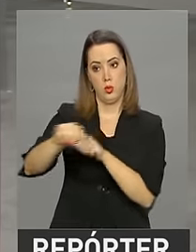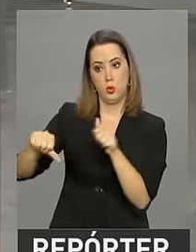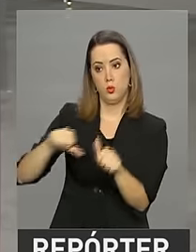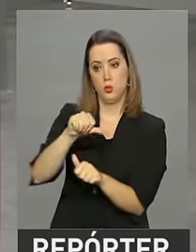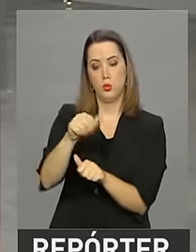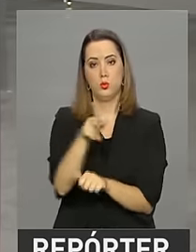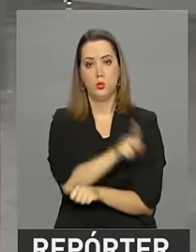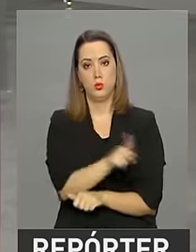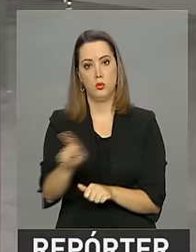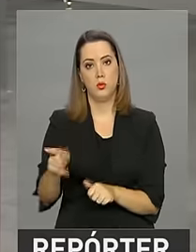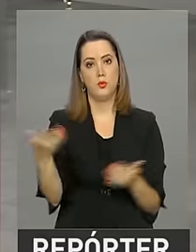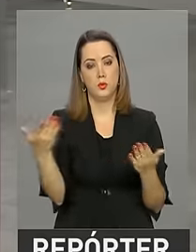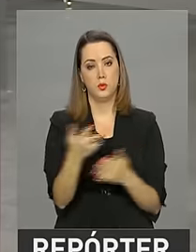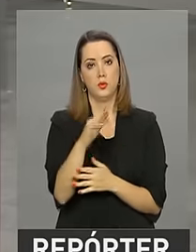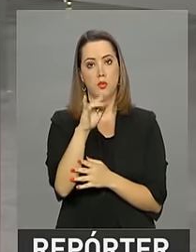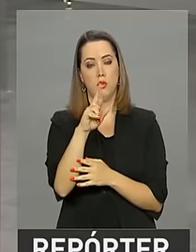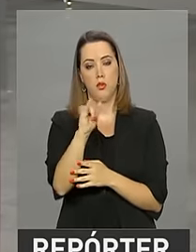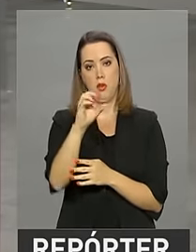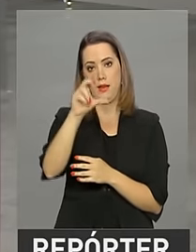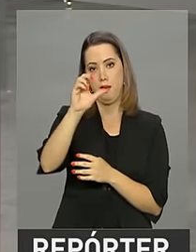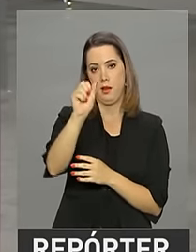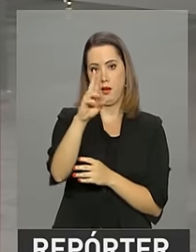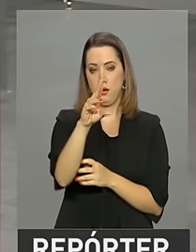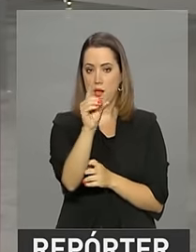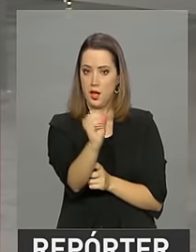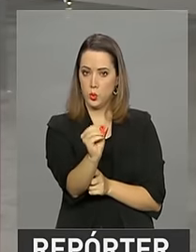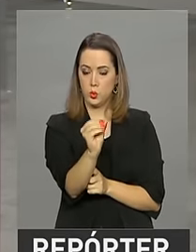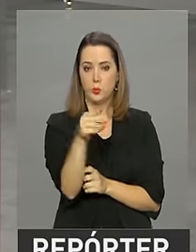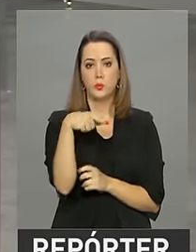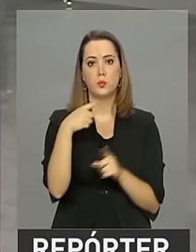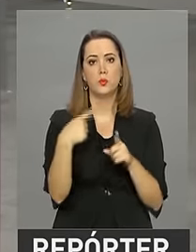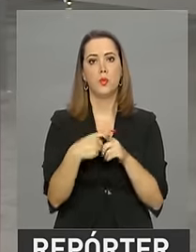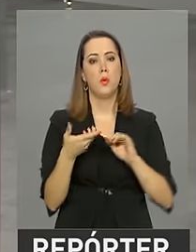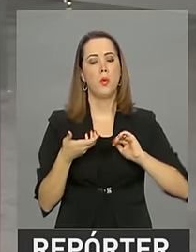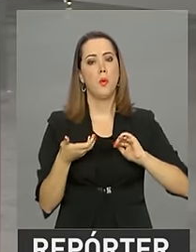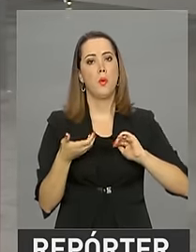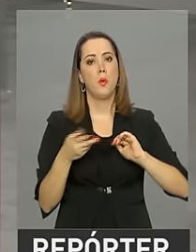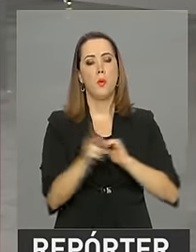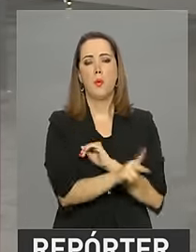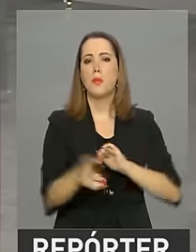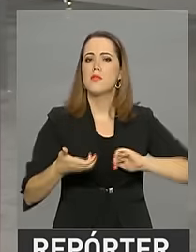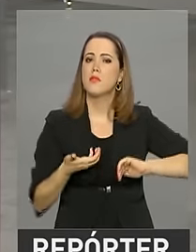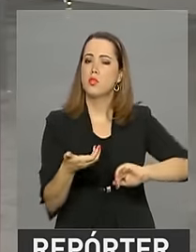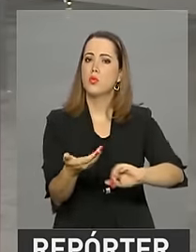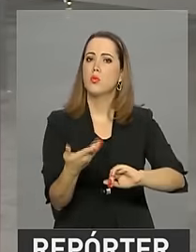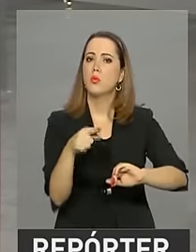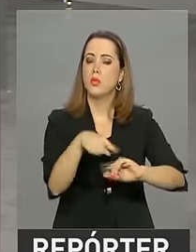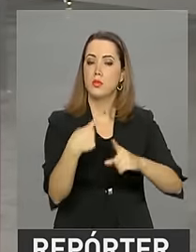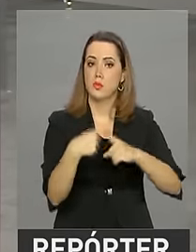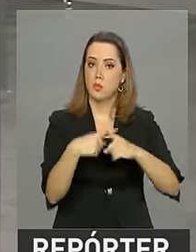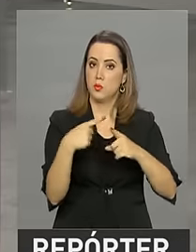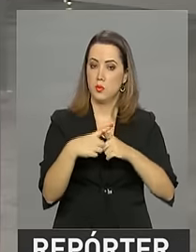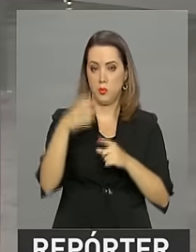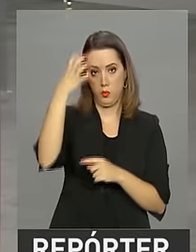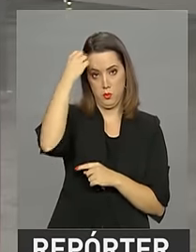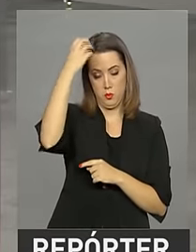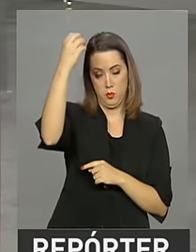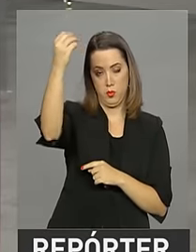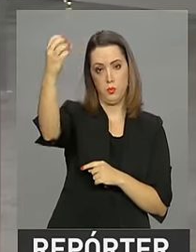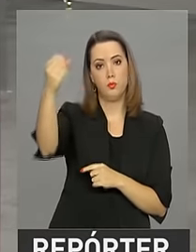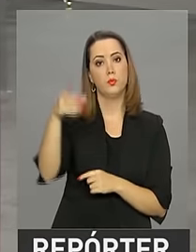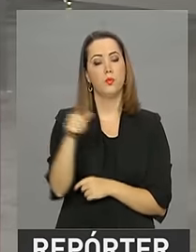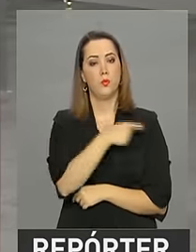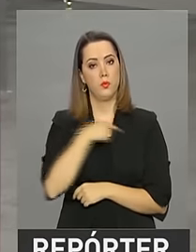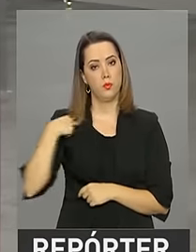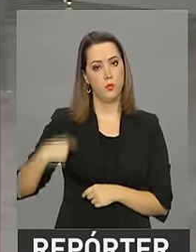Deputado Rodrigo Maia já que o presidente Michel Temer segue para a China onde no fim de semana participa da reunião de Cúpula